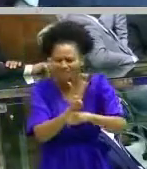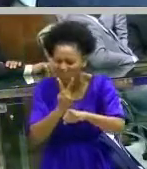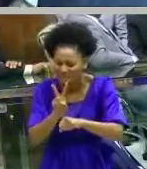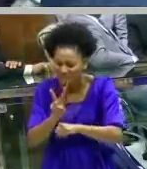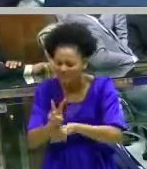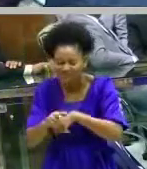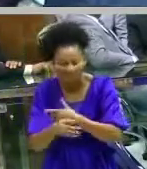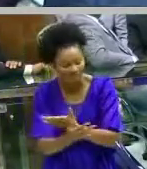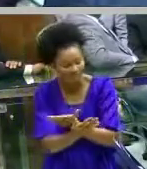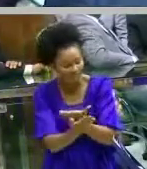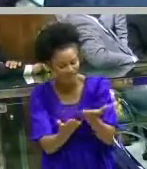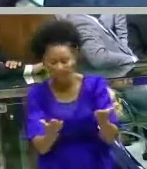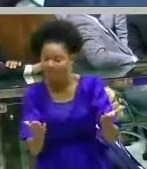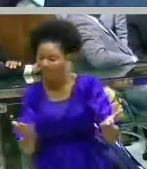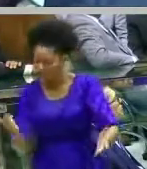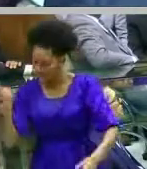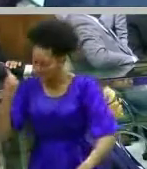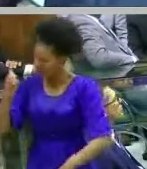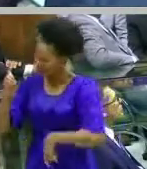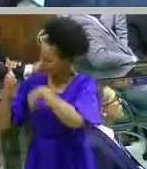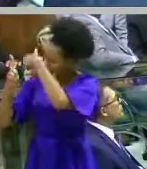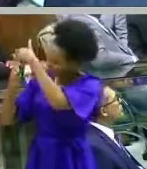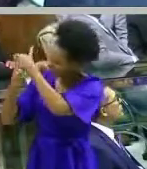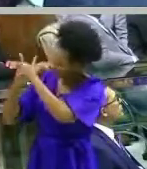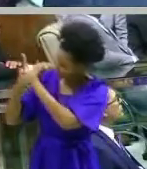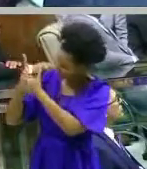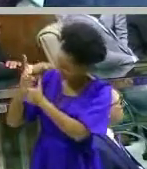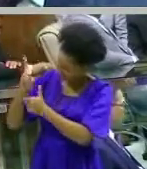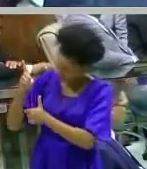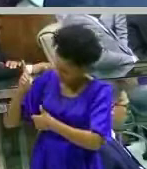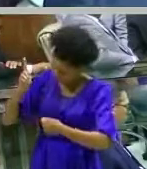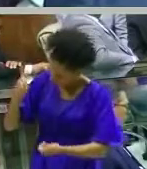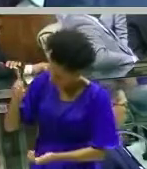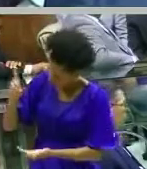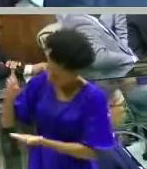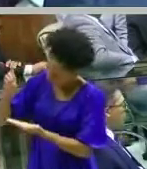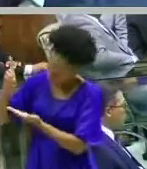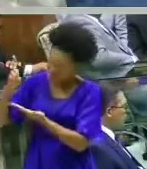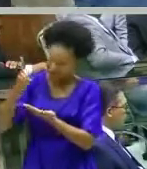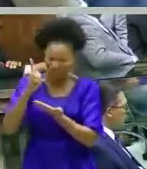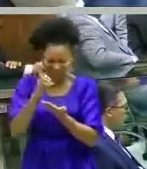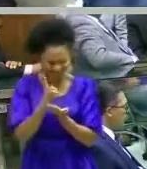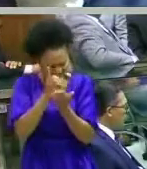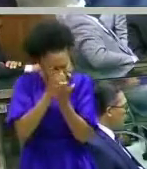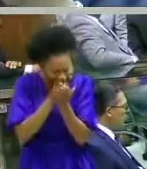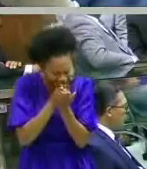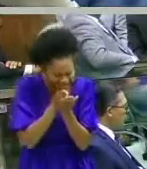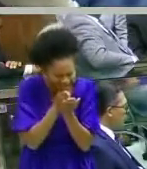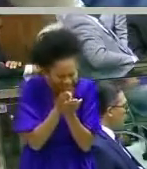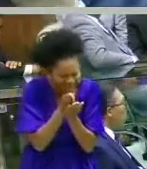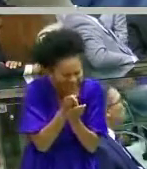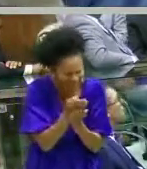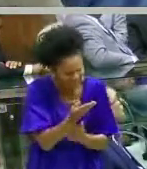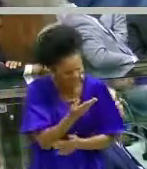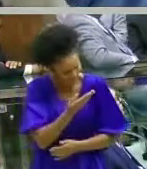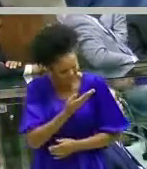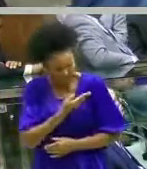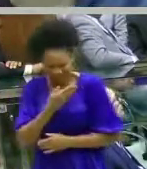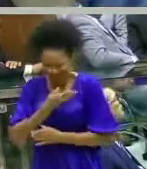protetor. Eu sou o teu fiel amigo.